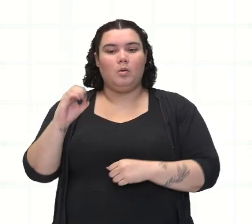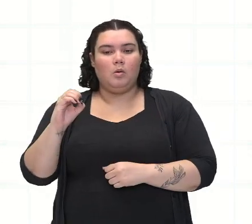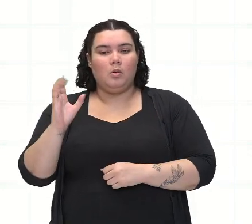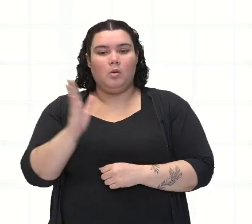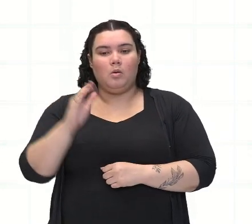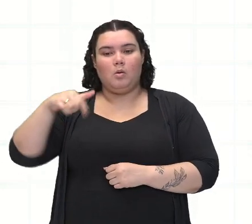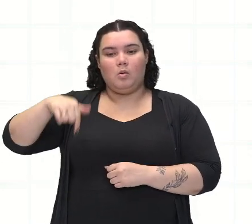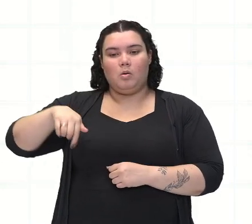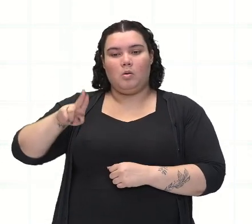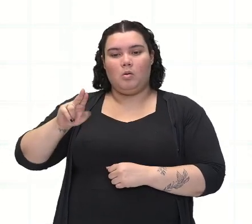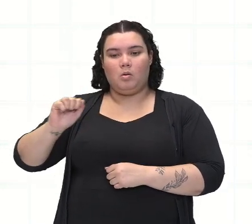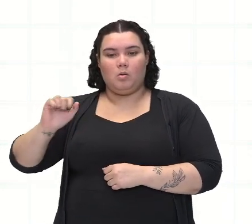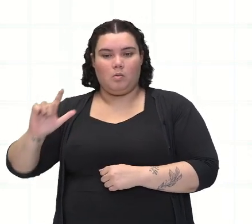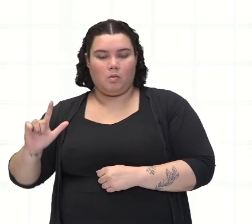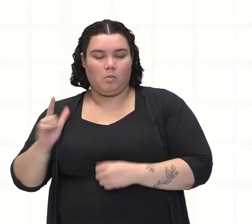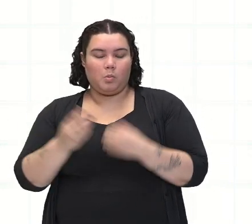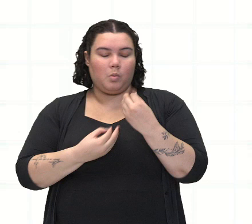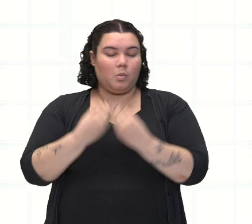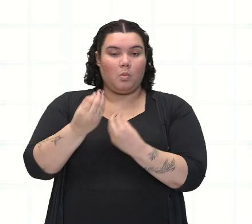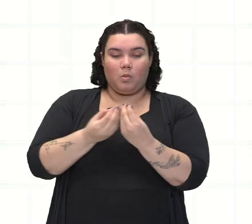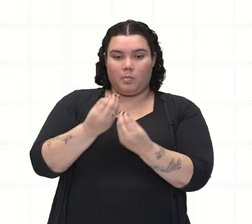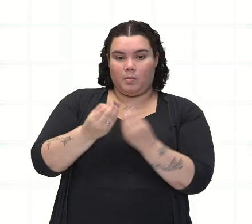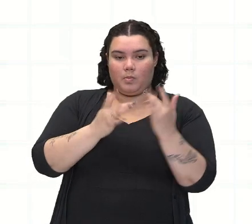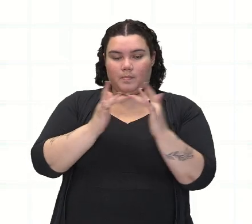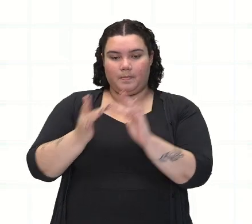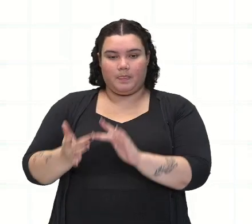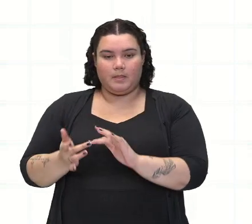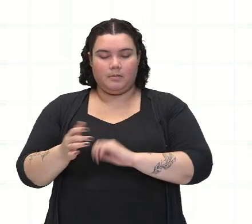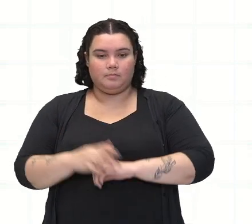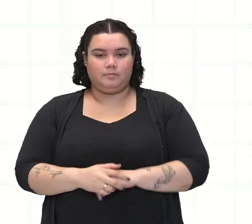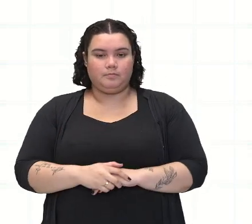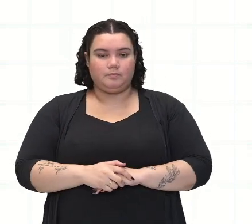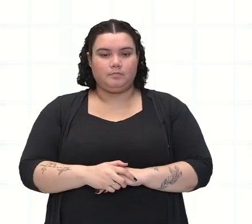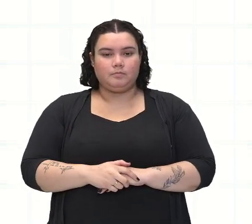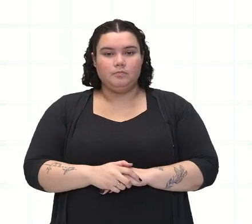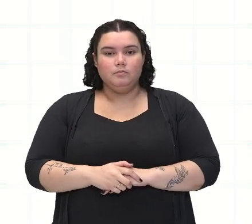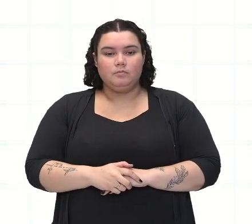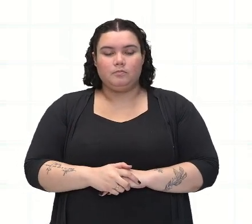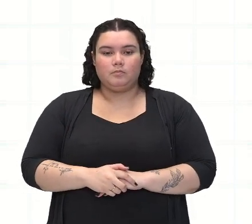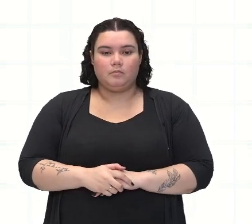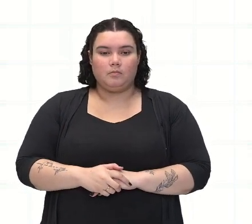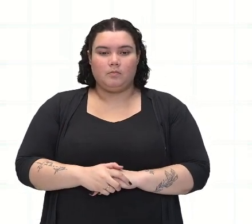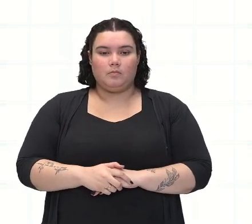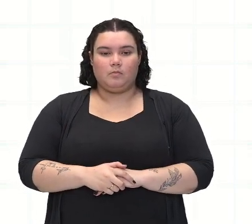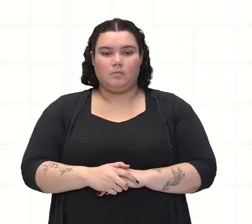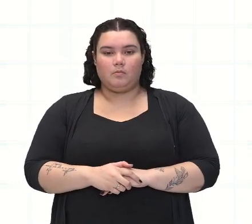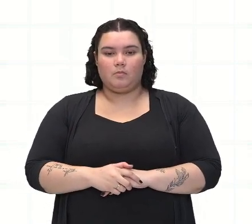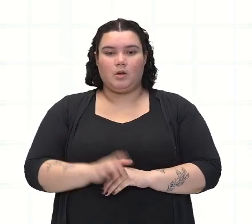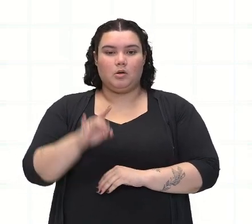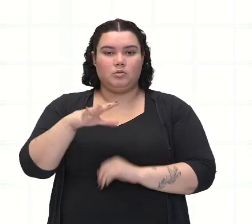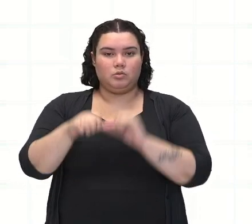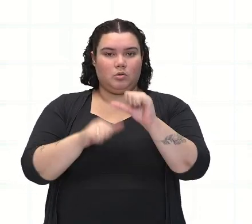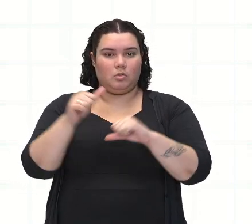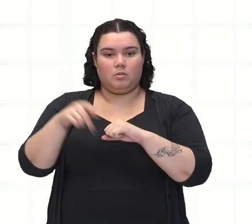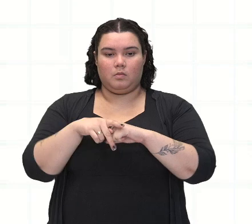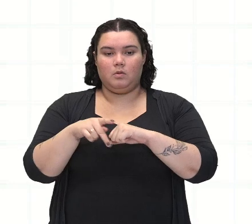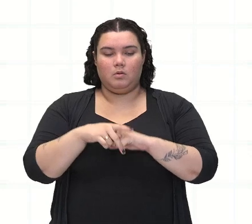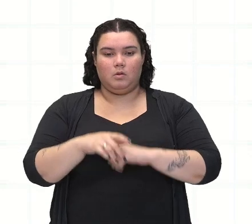qual. Então, como é que fica o contexto? Na verdade, aqui vai ser só a troca do pronome,